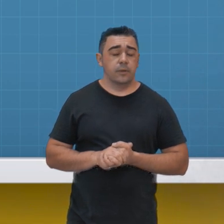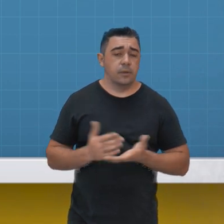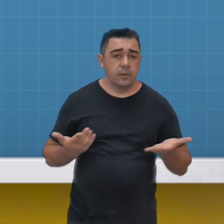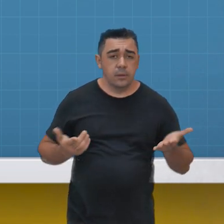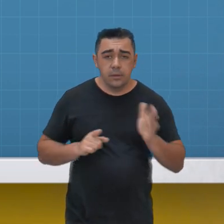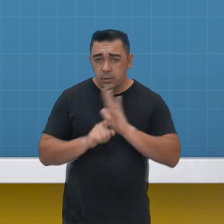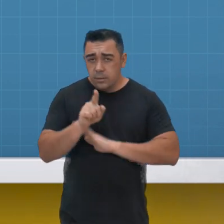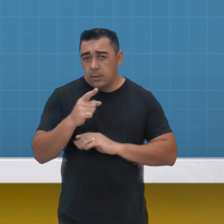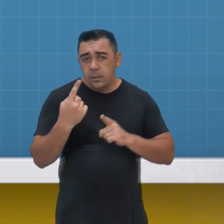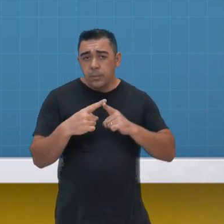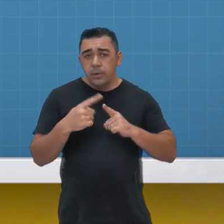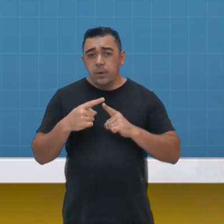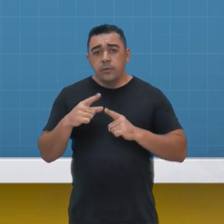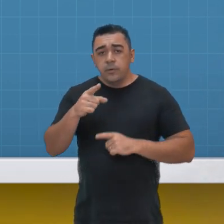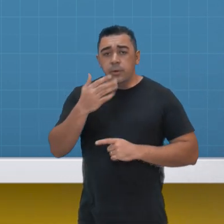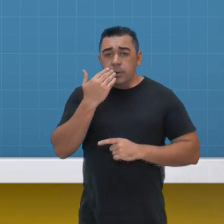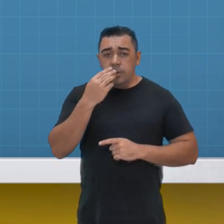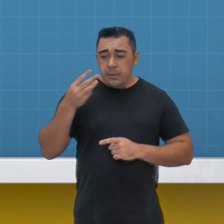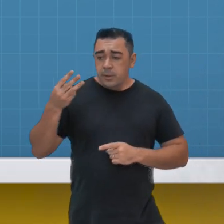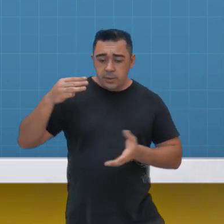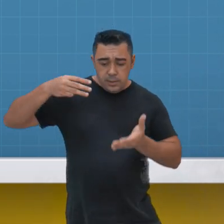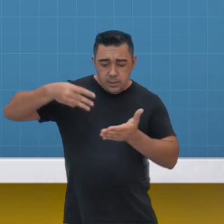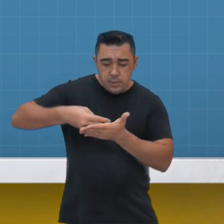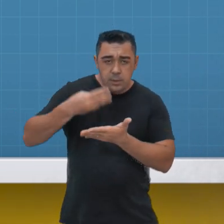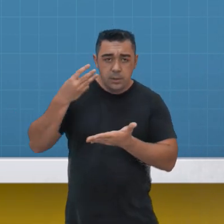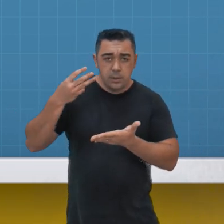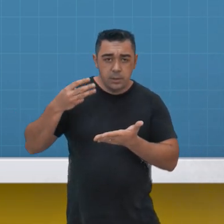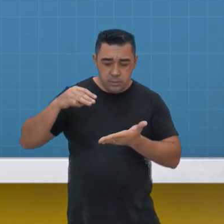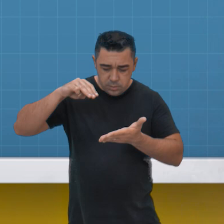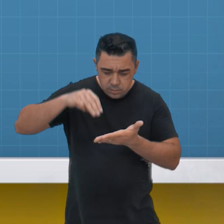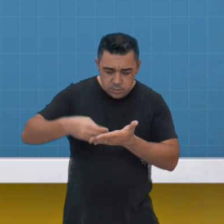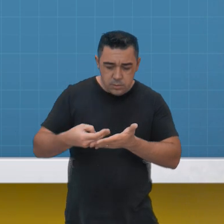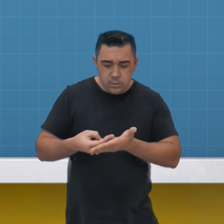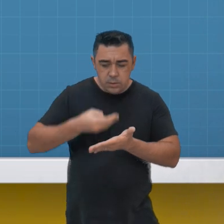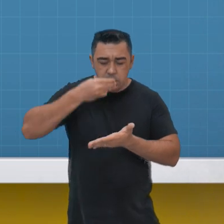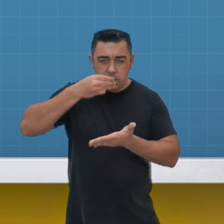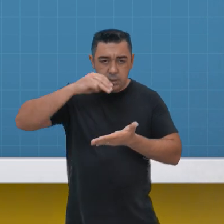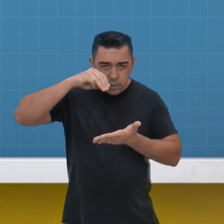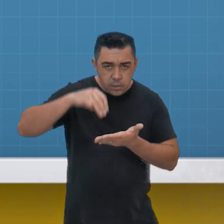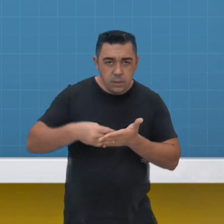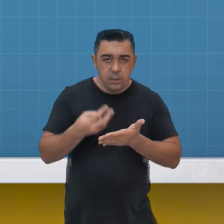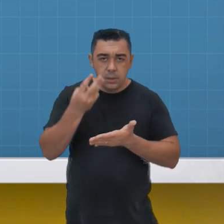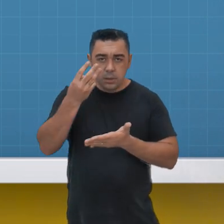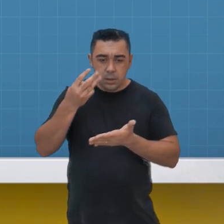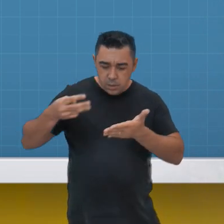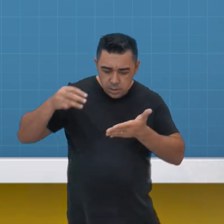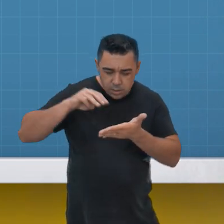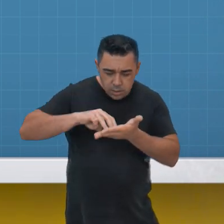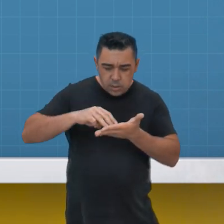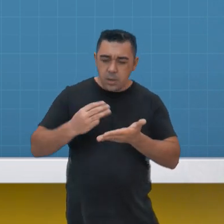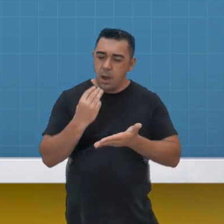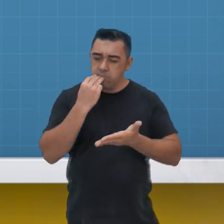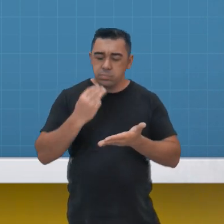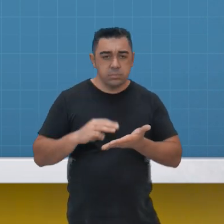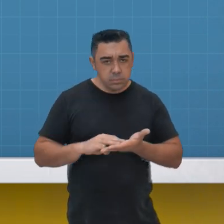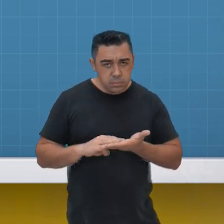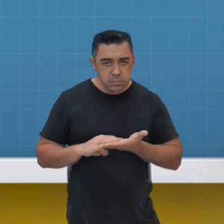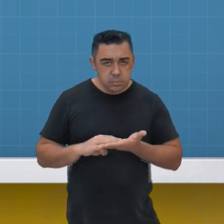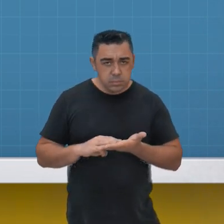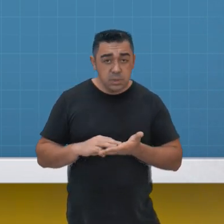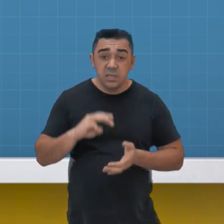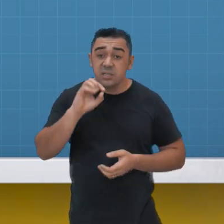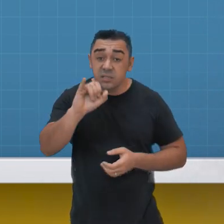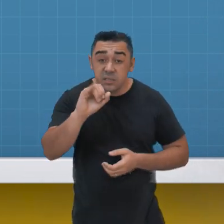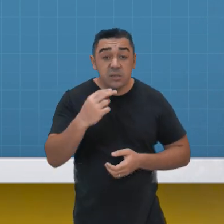Para que serve o garfo? Para espetar a comida e comer, né? Se